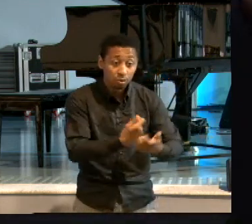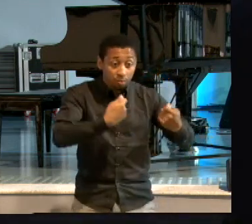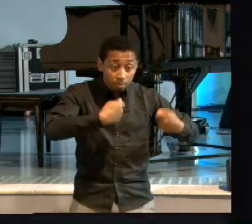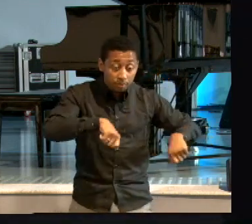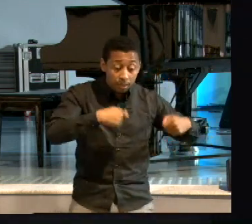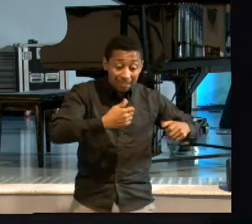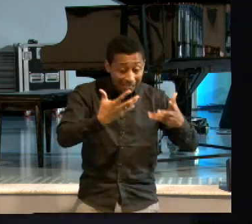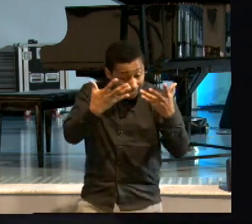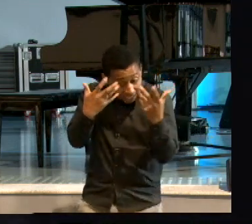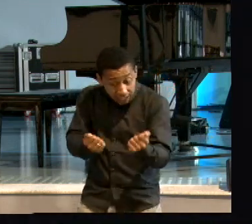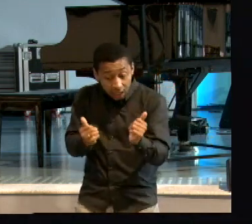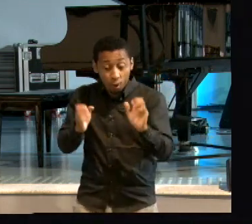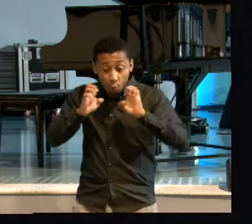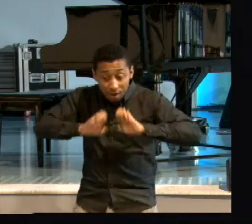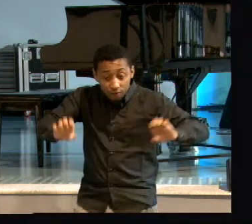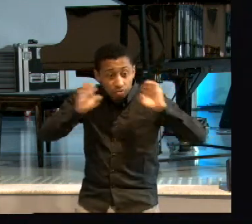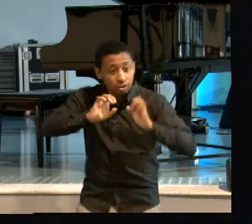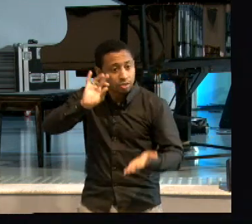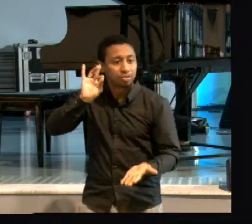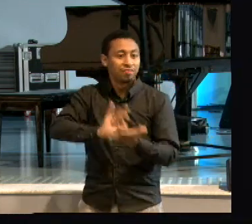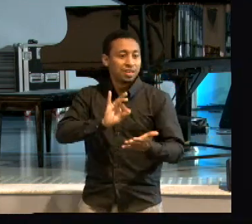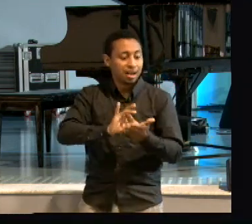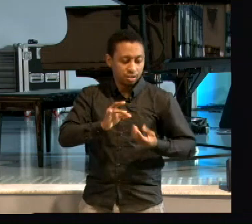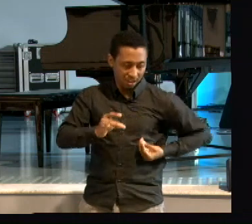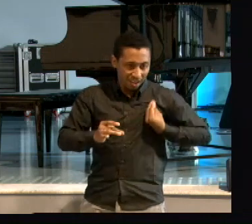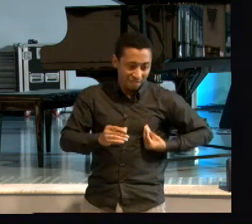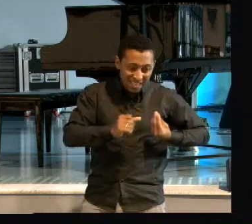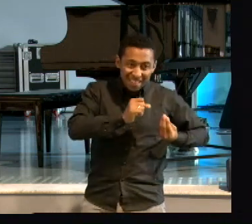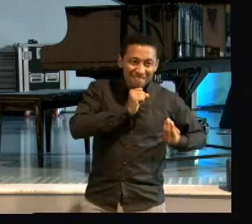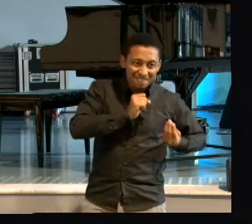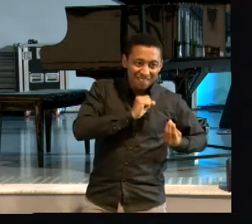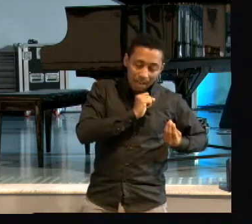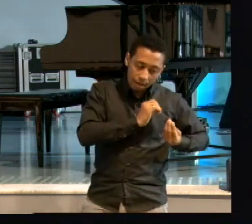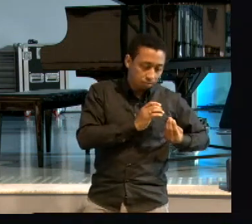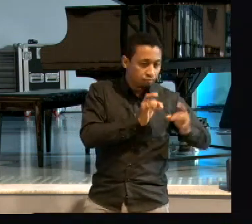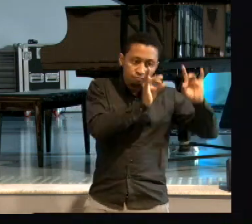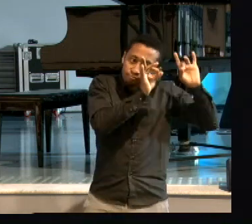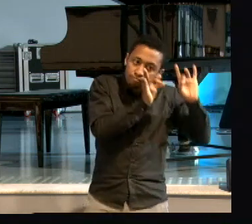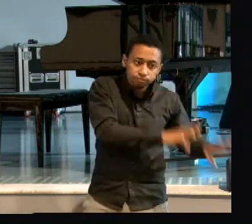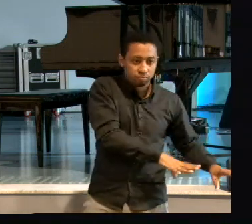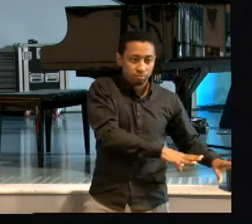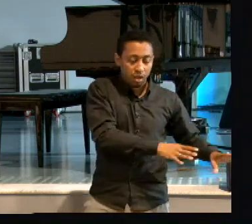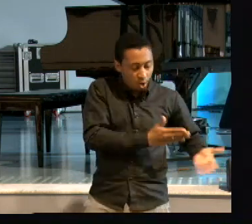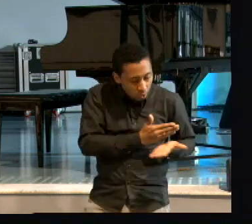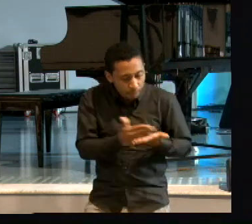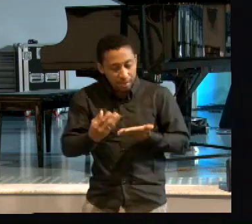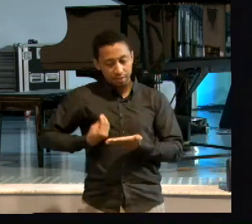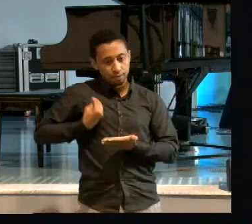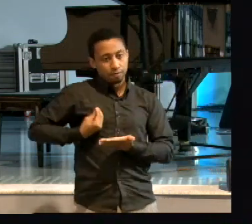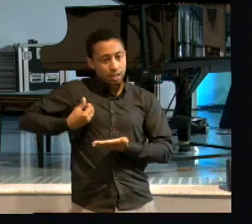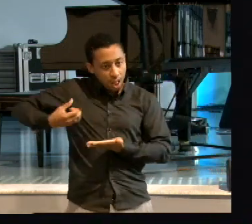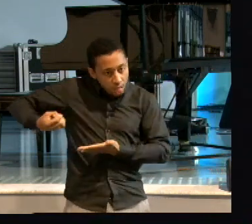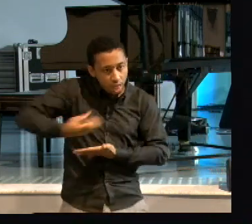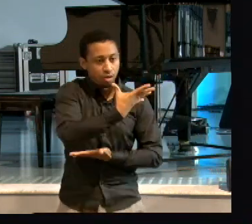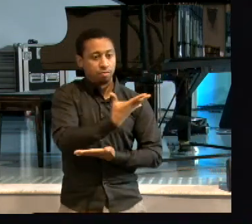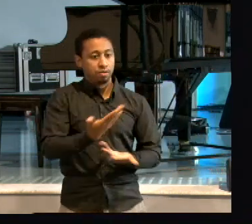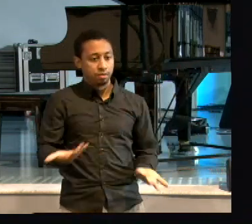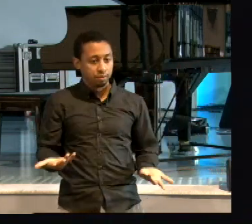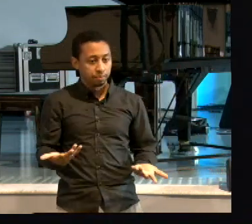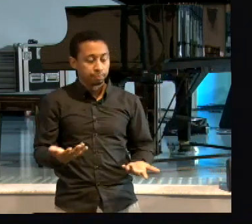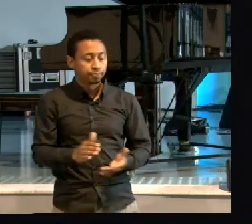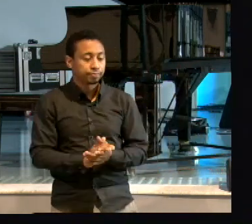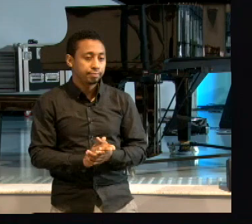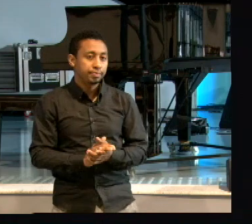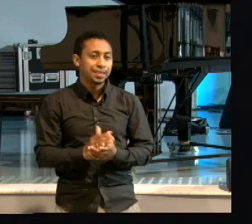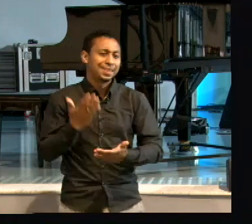quão danoso isso pode ser. Cerca de 7 anos atrás, em agosto de 2012, eu e a Kelly, minha esposa, fizemos